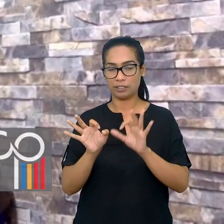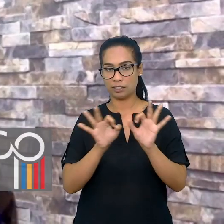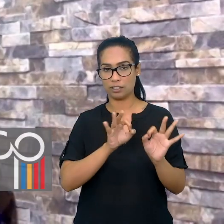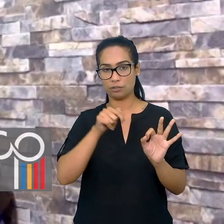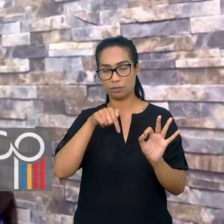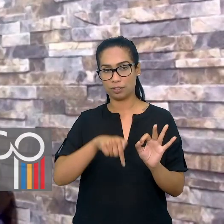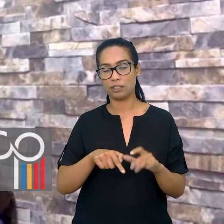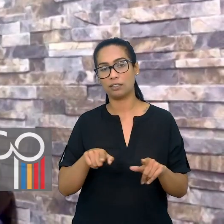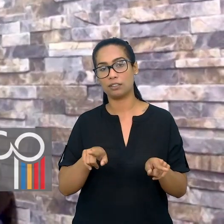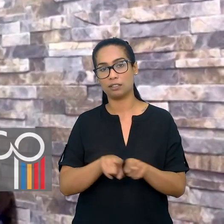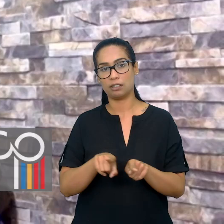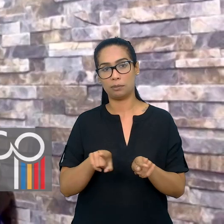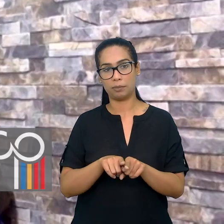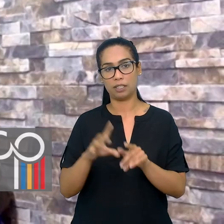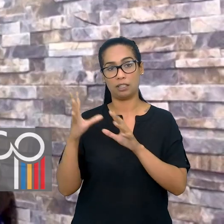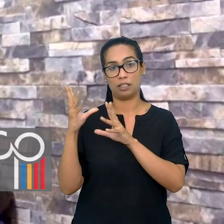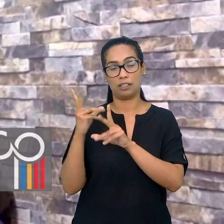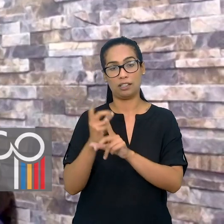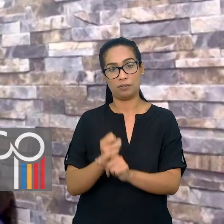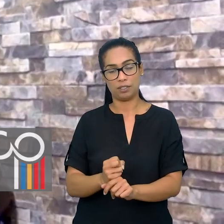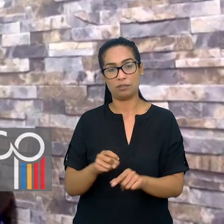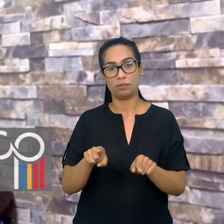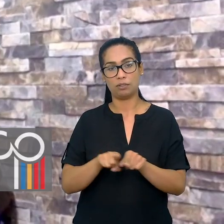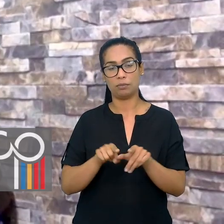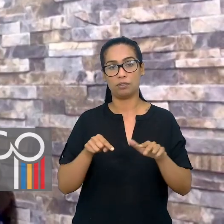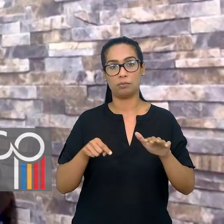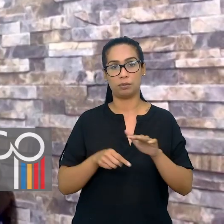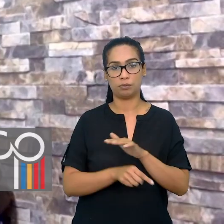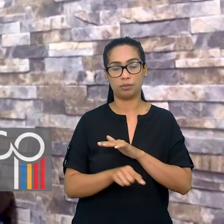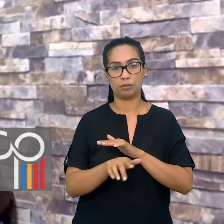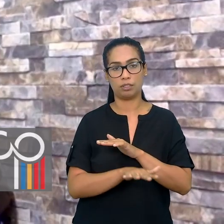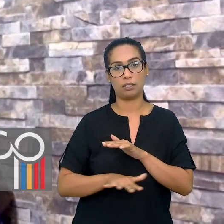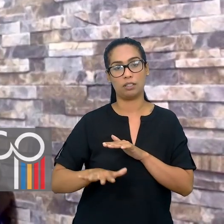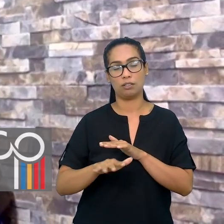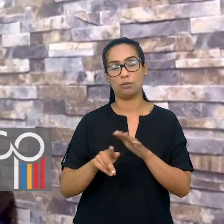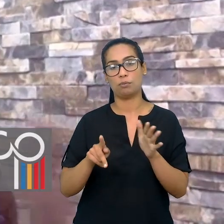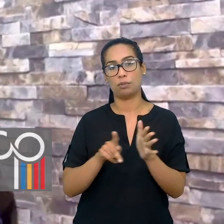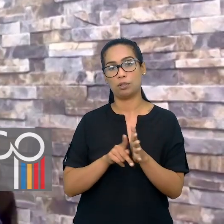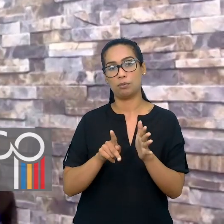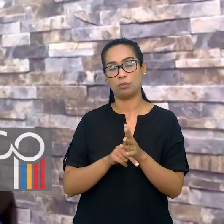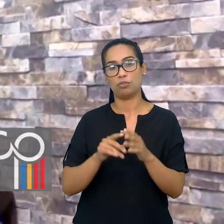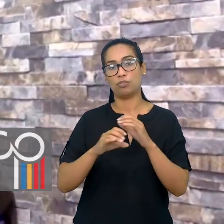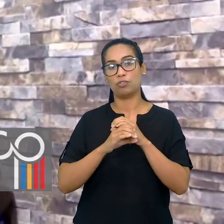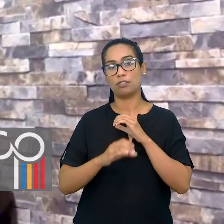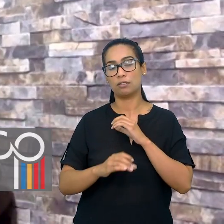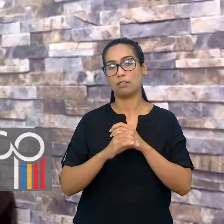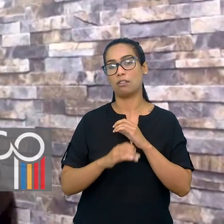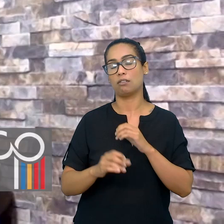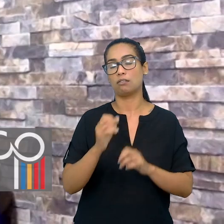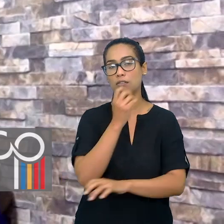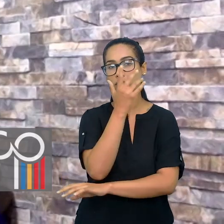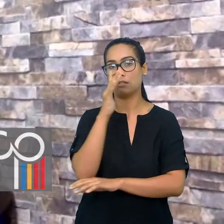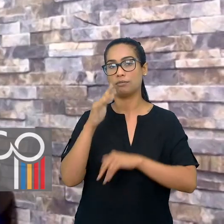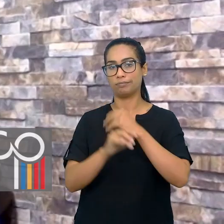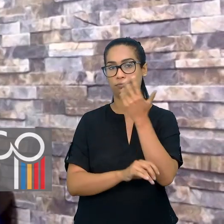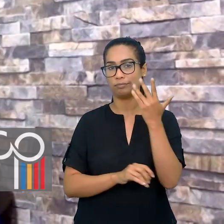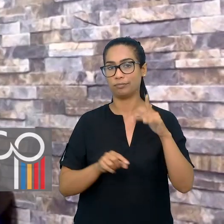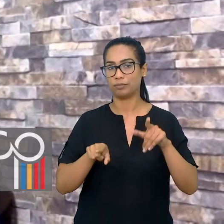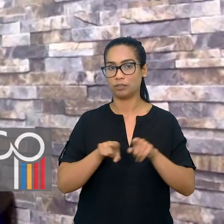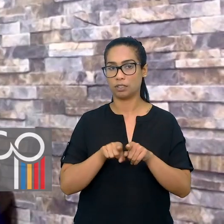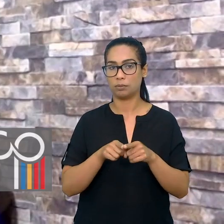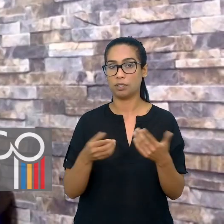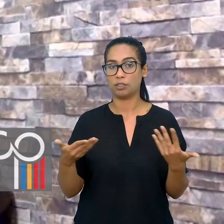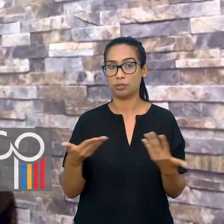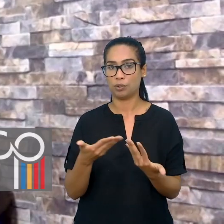do Programa de Recuperação e Aprofundamento para a área de Ciências da Natureza e hoje, em especial, com a nossa